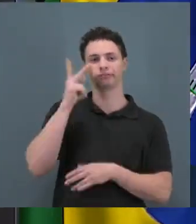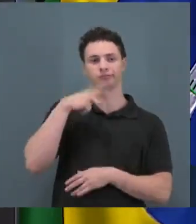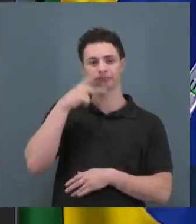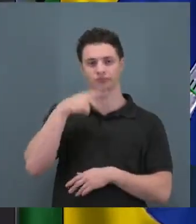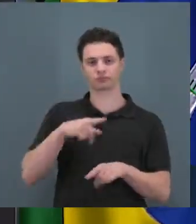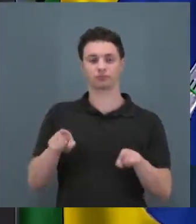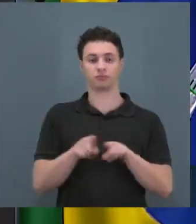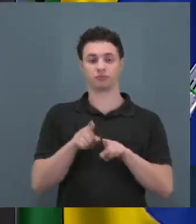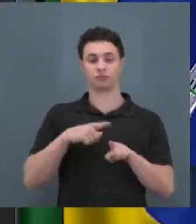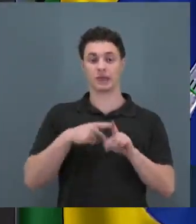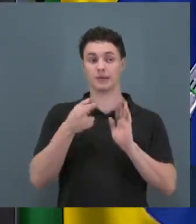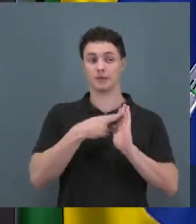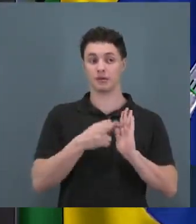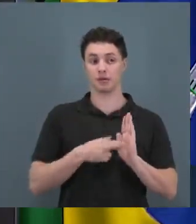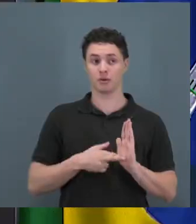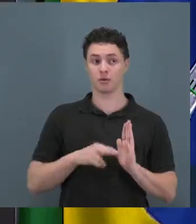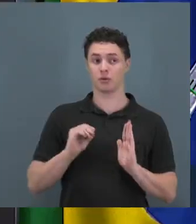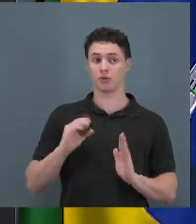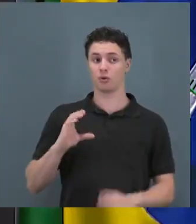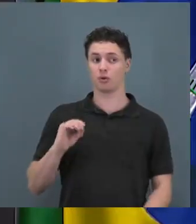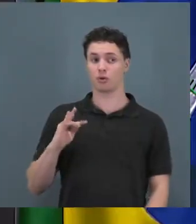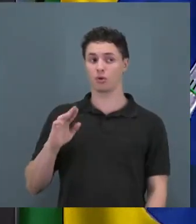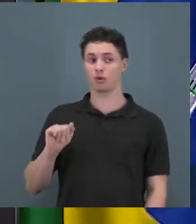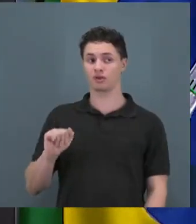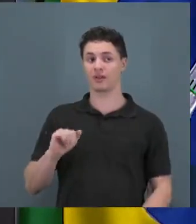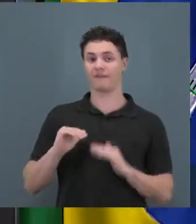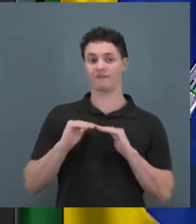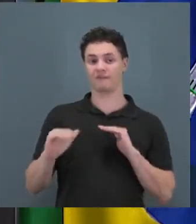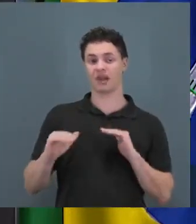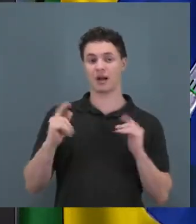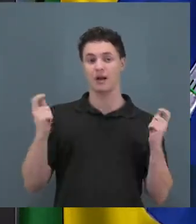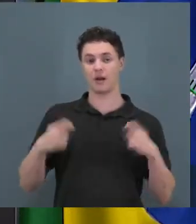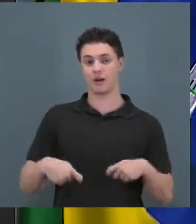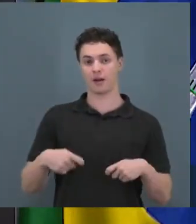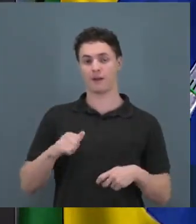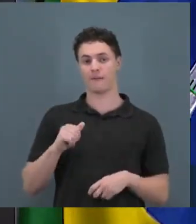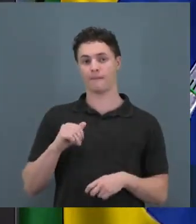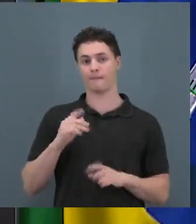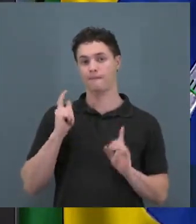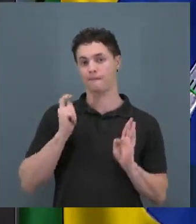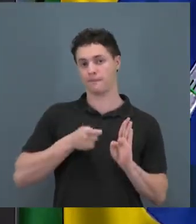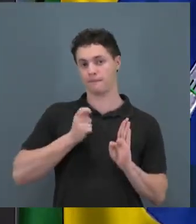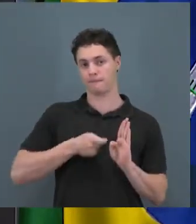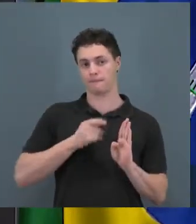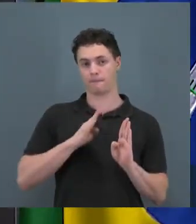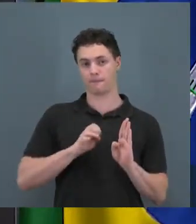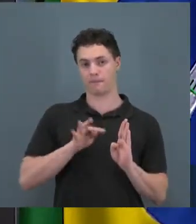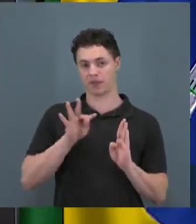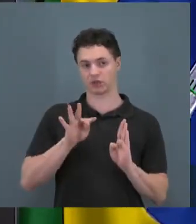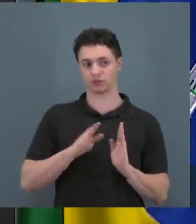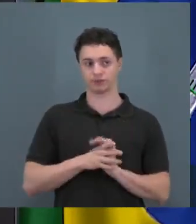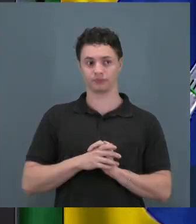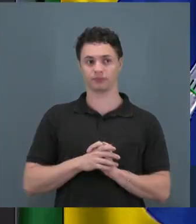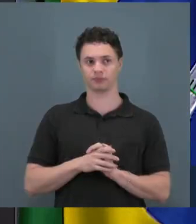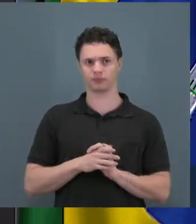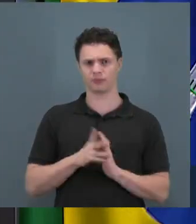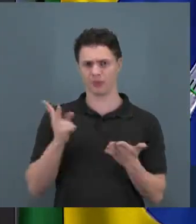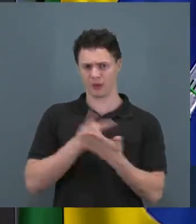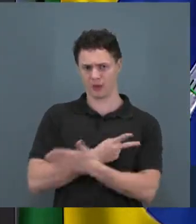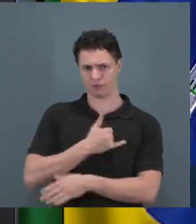a regulamentação das cotas fixas, as BETs. Nós vamos errar de